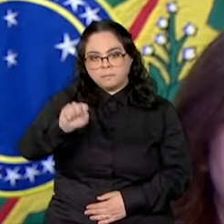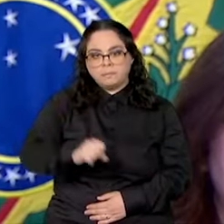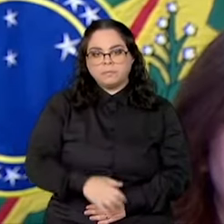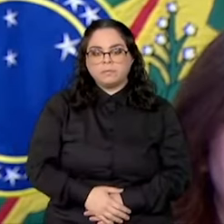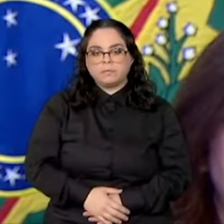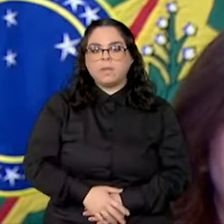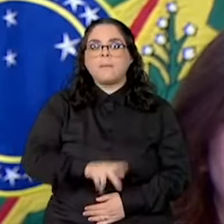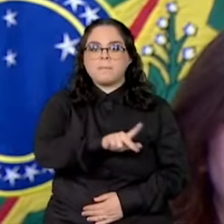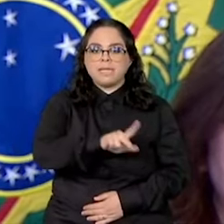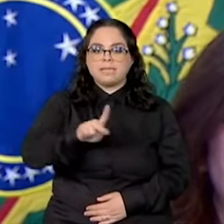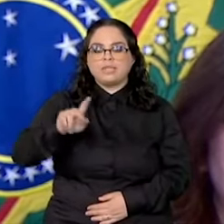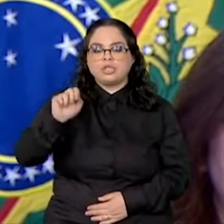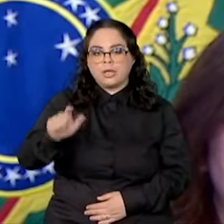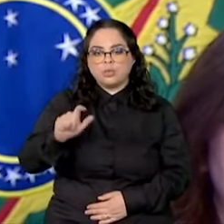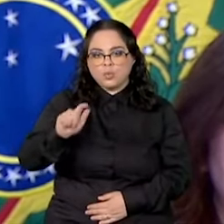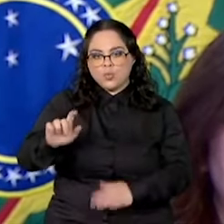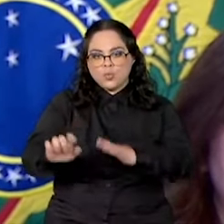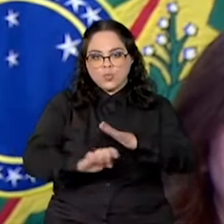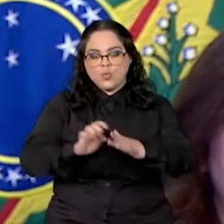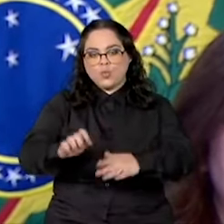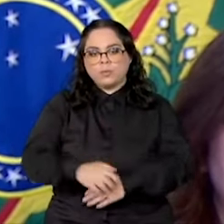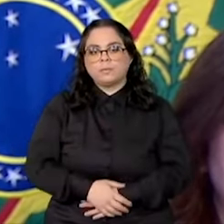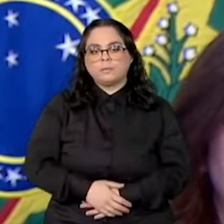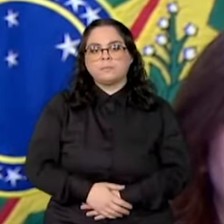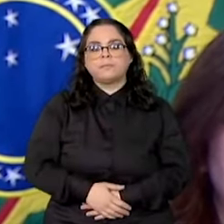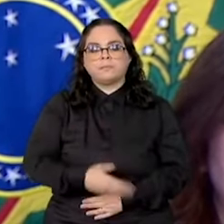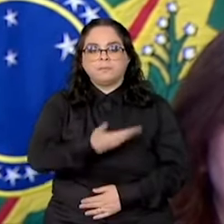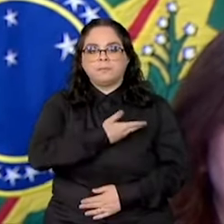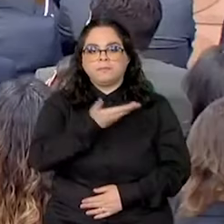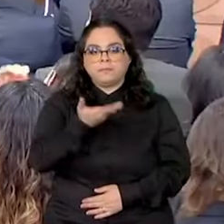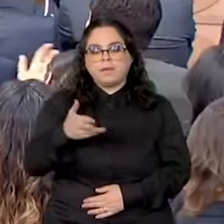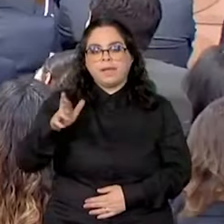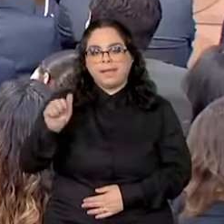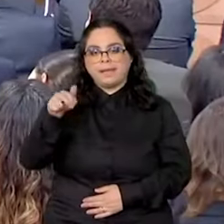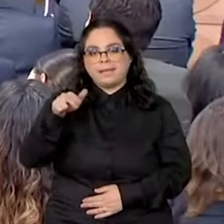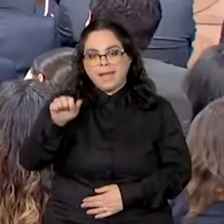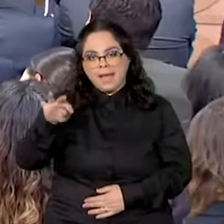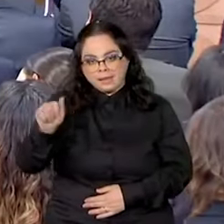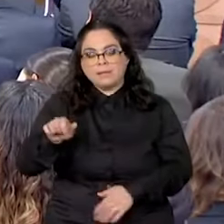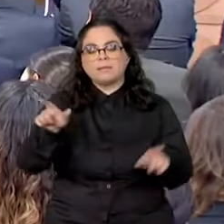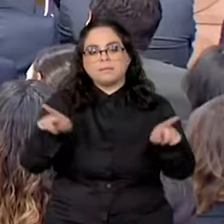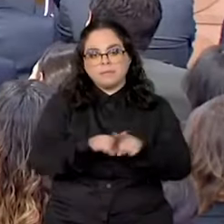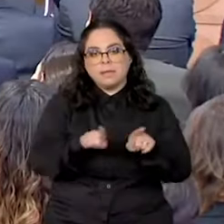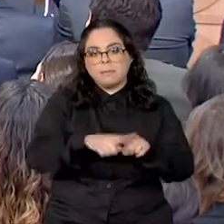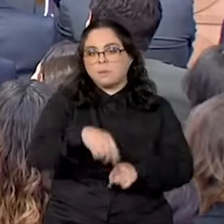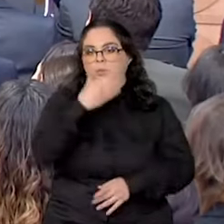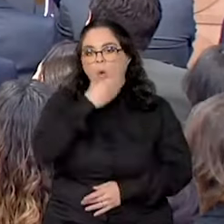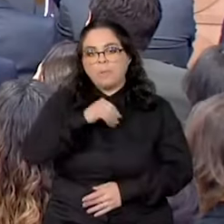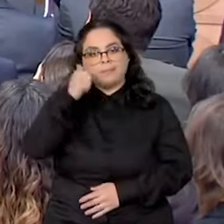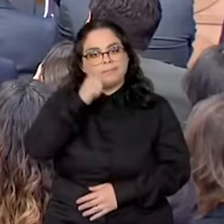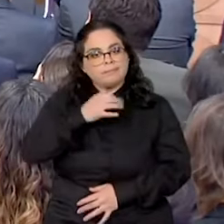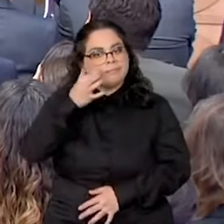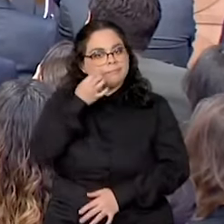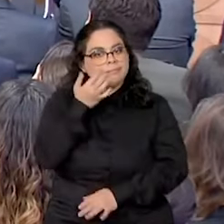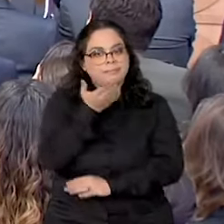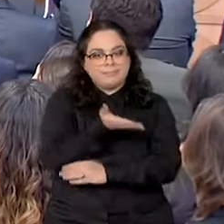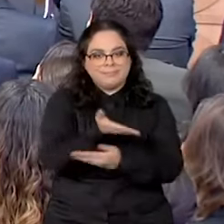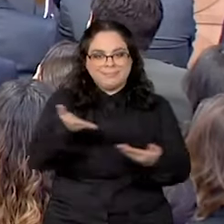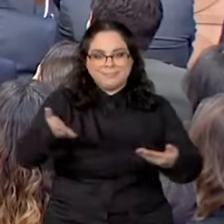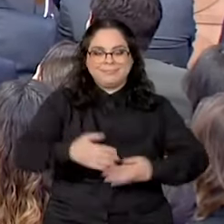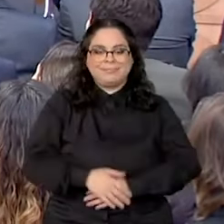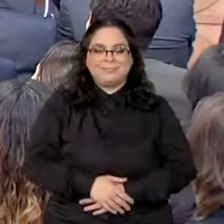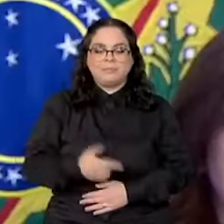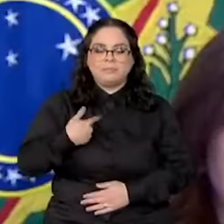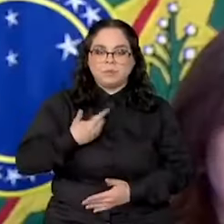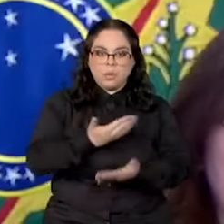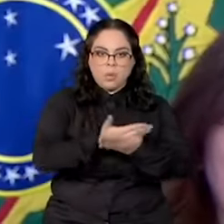da Azul, companheira Renata Fonseca, companheiros e companheiras presentes a esse ato. Eu queria começar